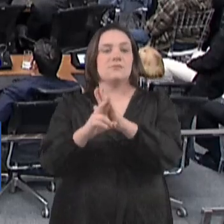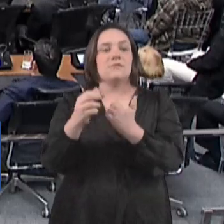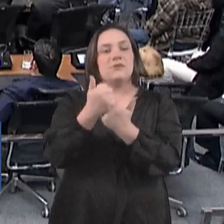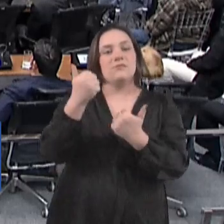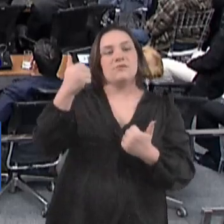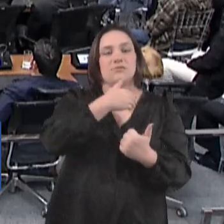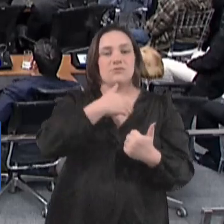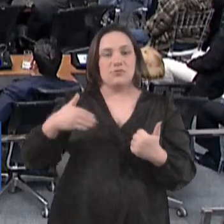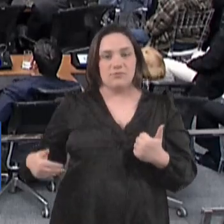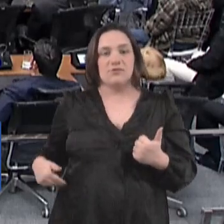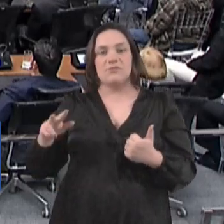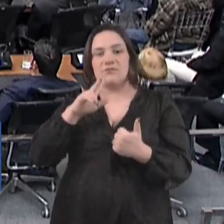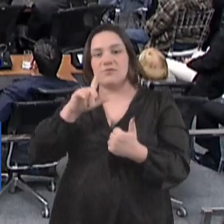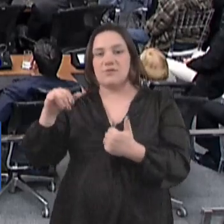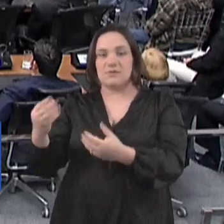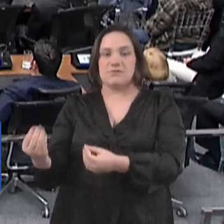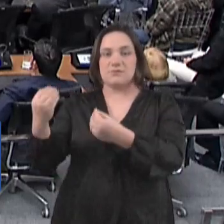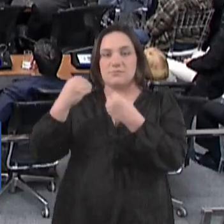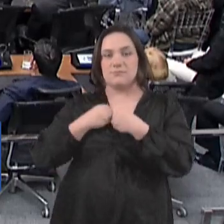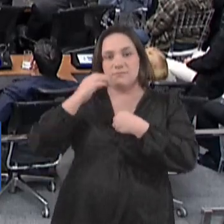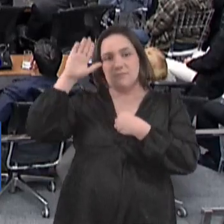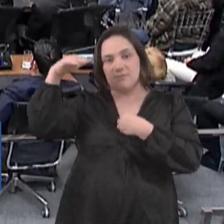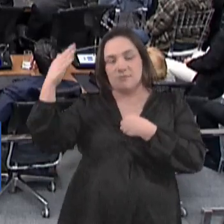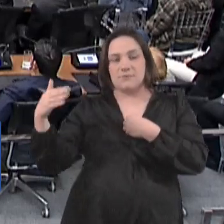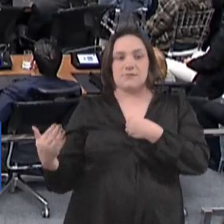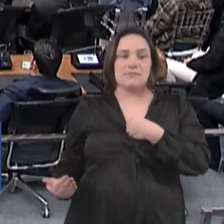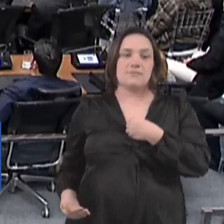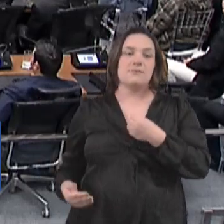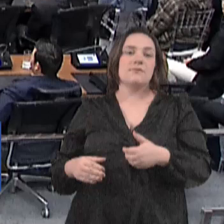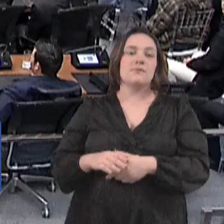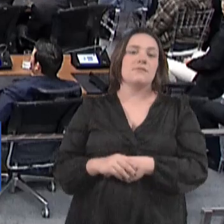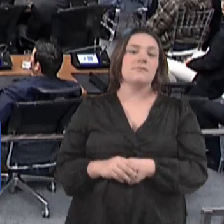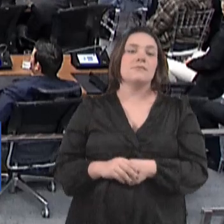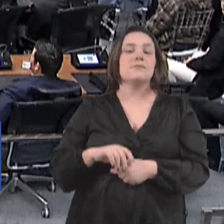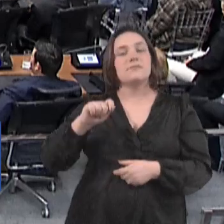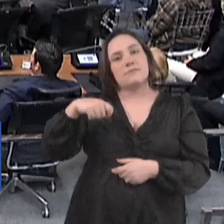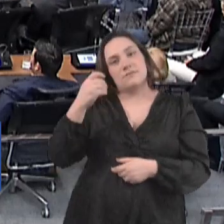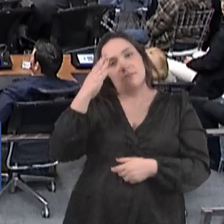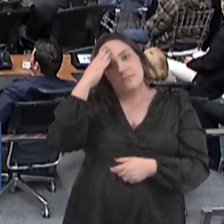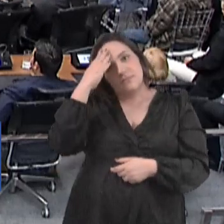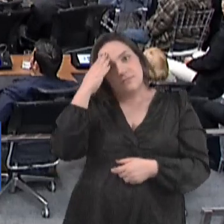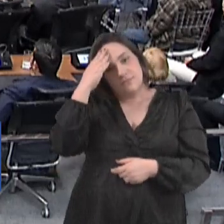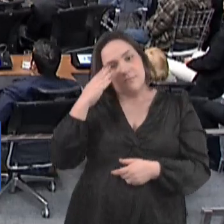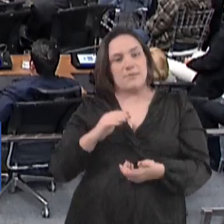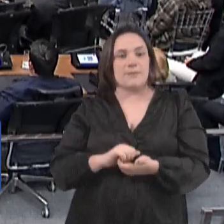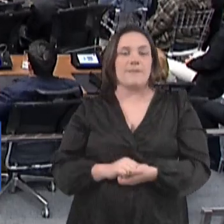que vai receber em seu nome, vice-governador José Carlos Barbosa.